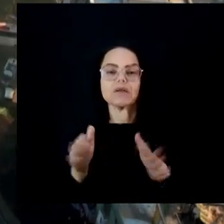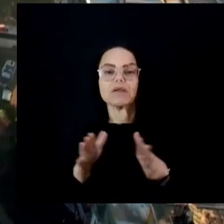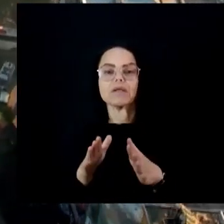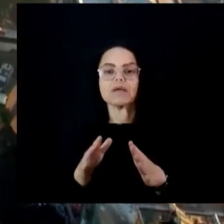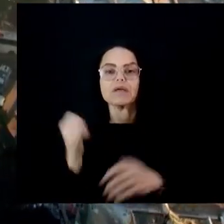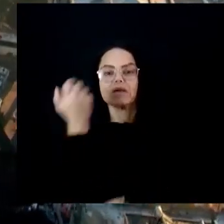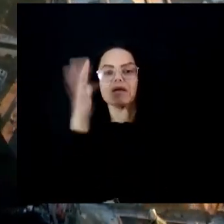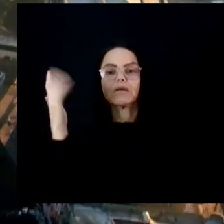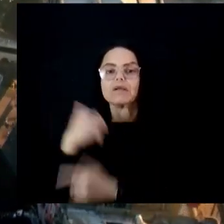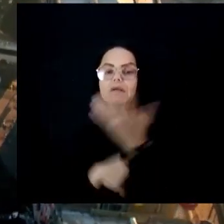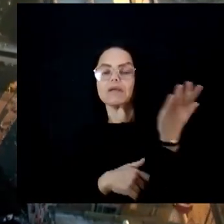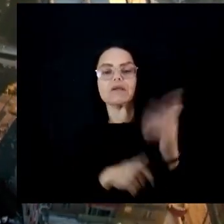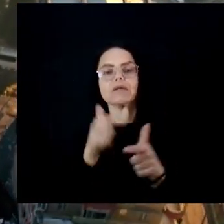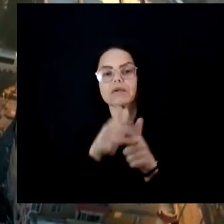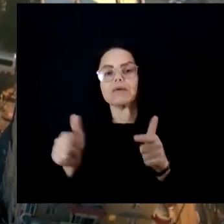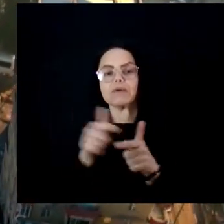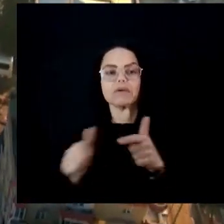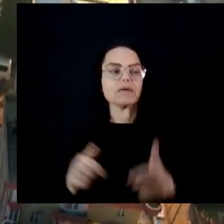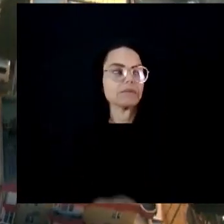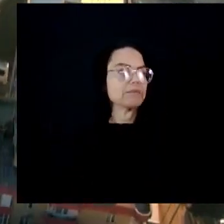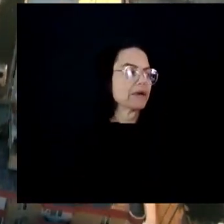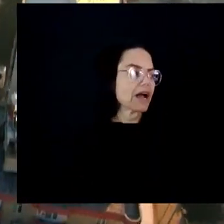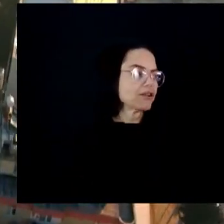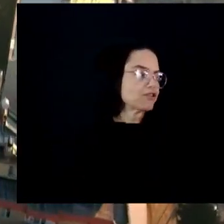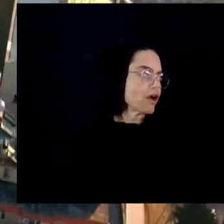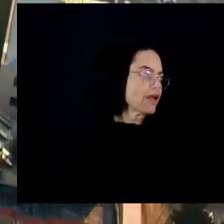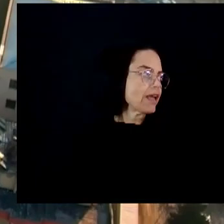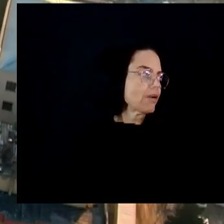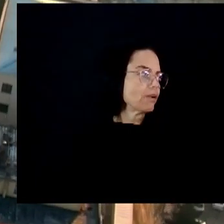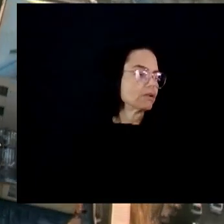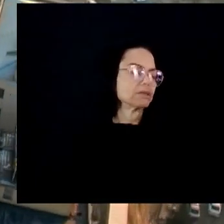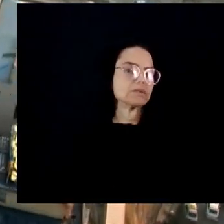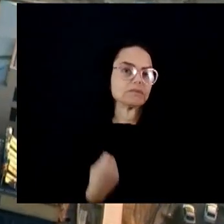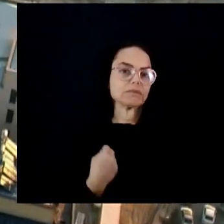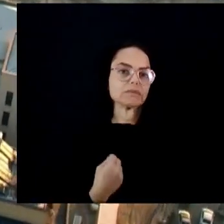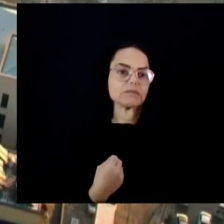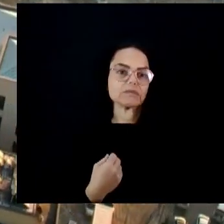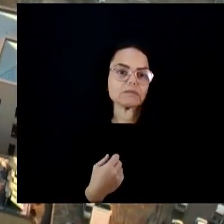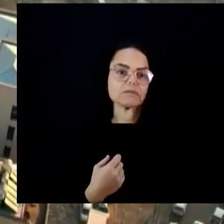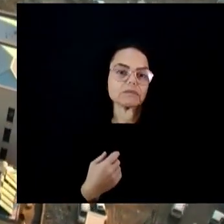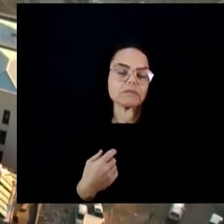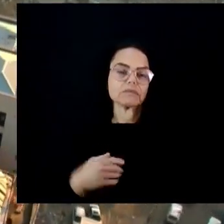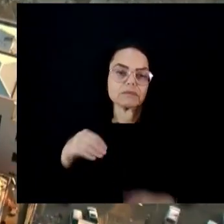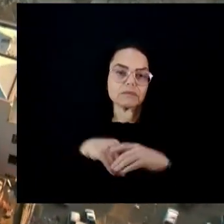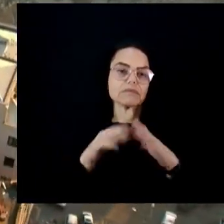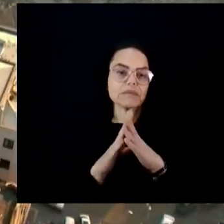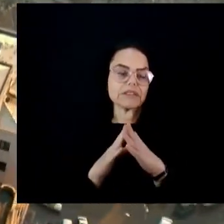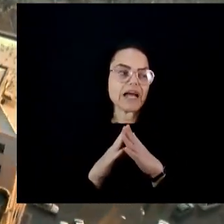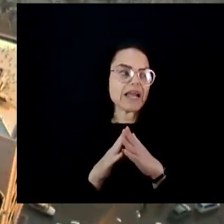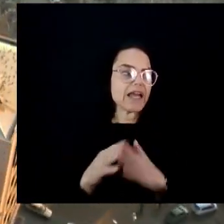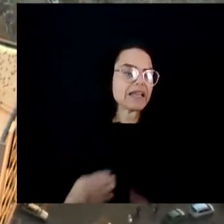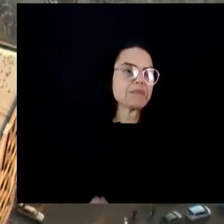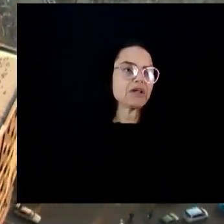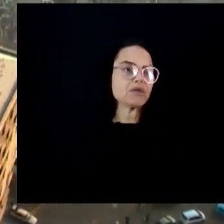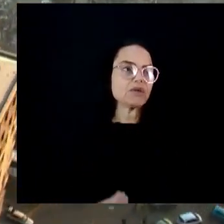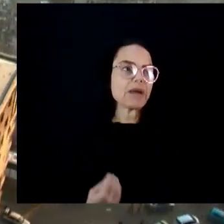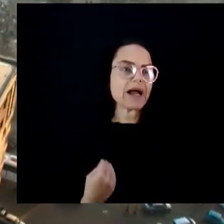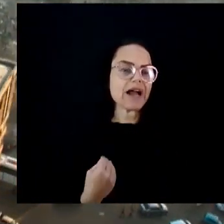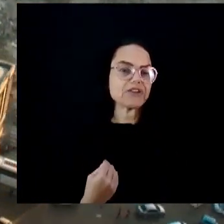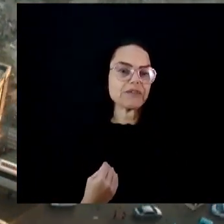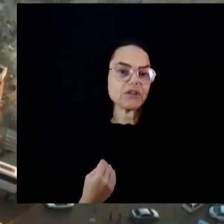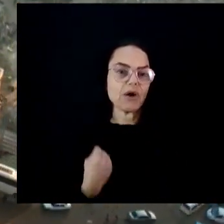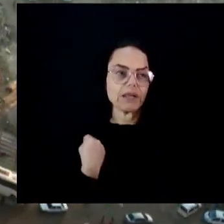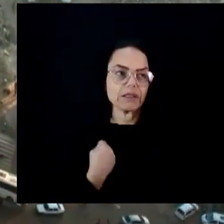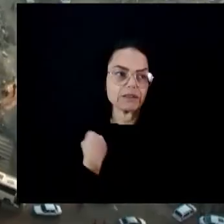tantos problemas quanto haveria se você estivesse, por exemplo, dentro de uma casa. Então, quanto maior essa casa, maior a estrutura,